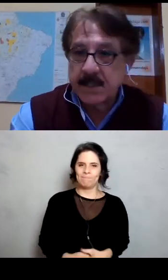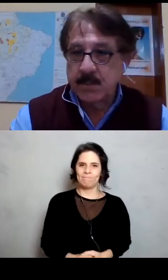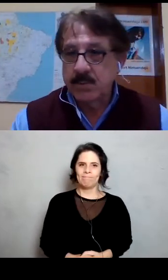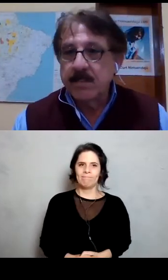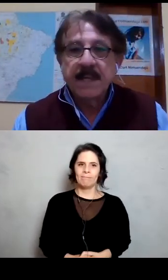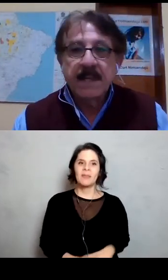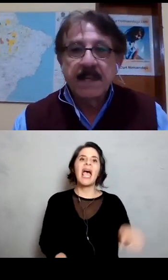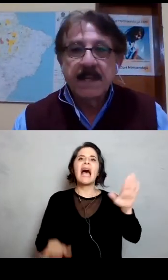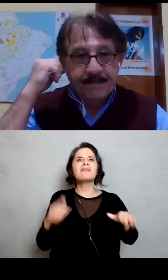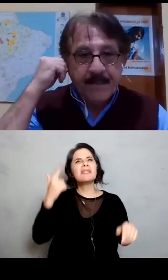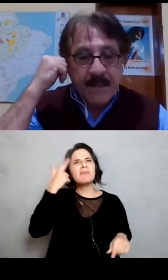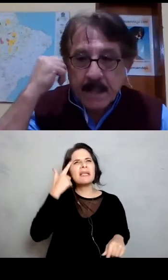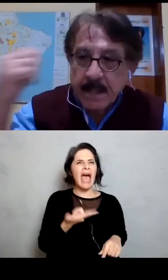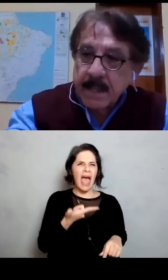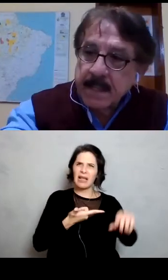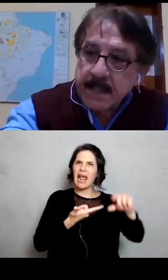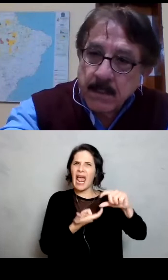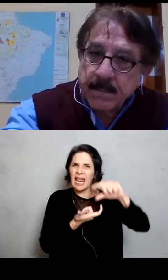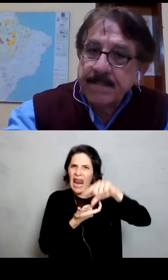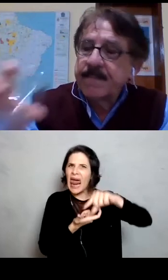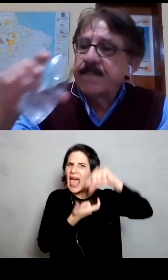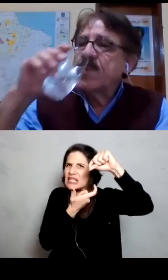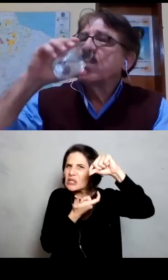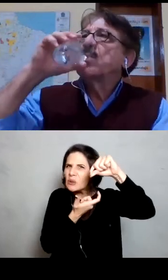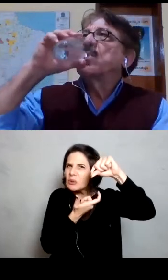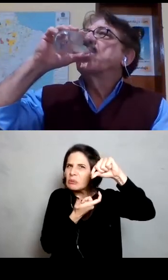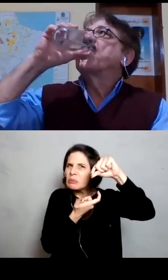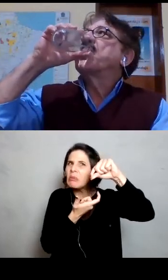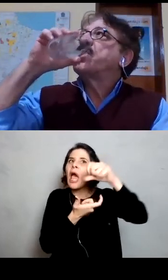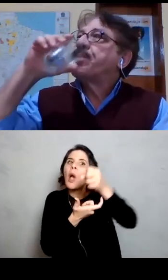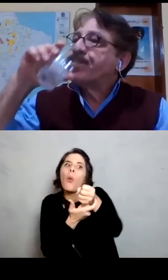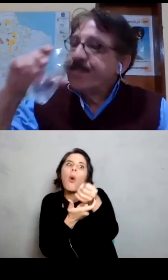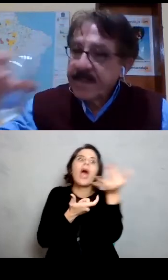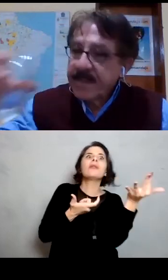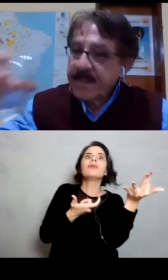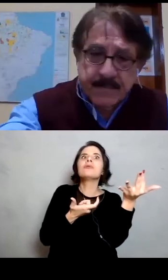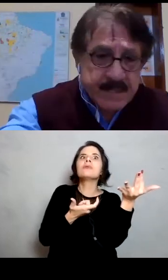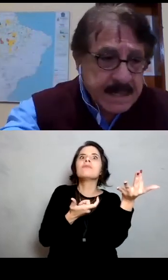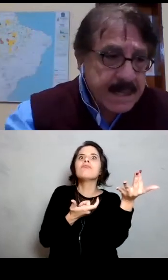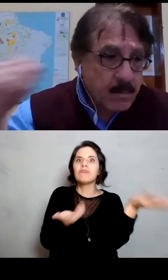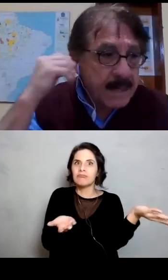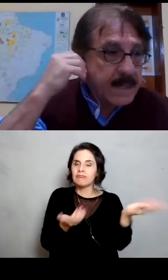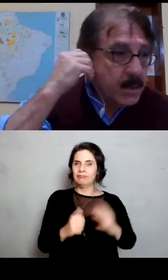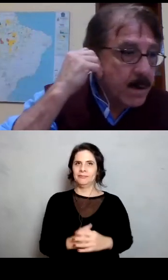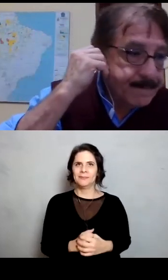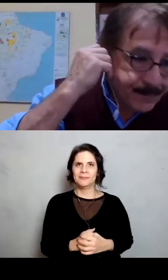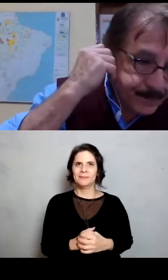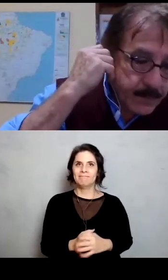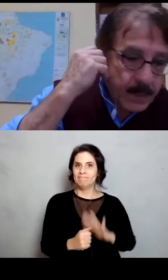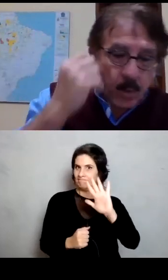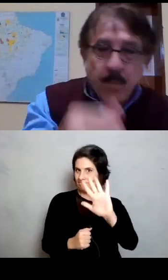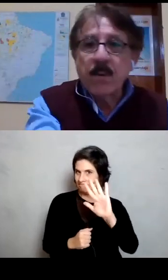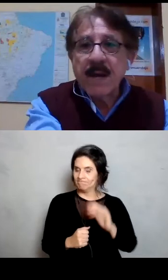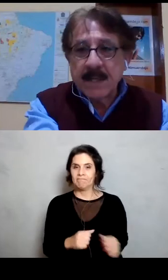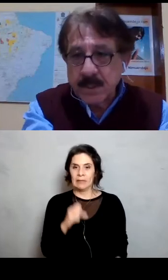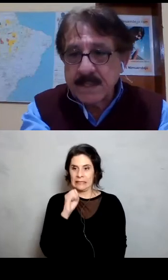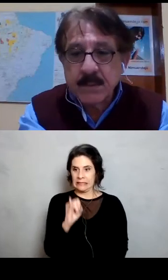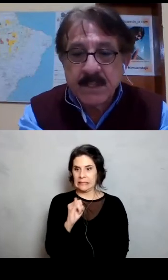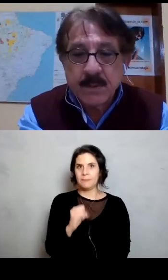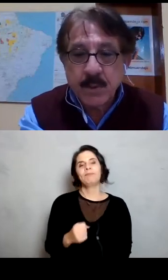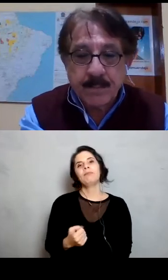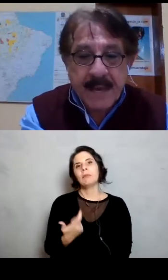léxico de uma língua, né? Então, Se você tem uma língua, como é o